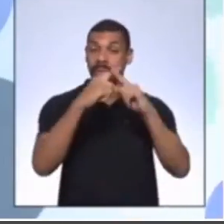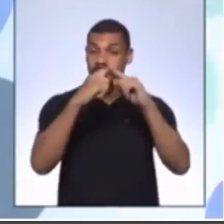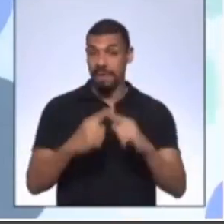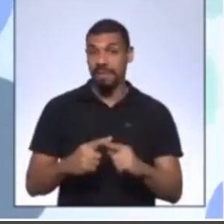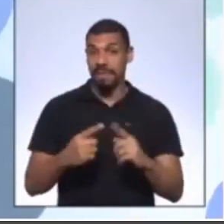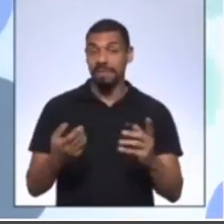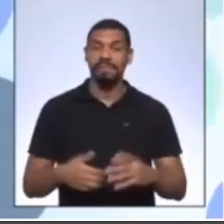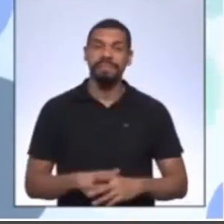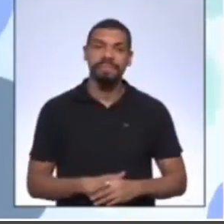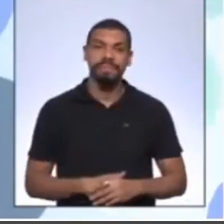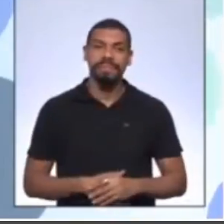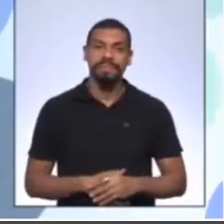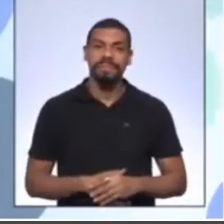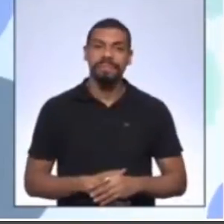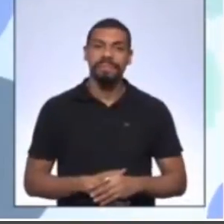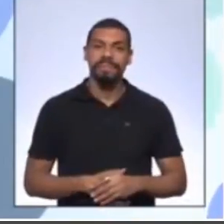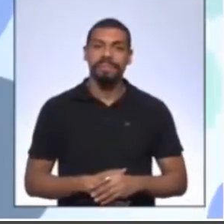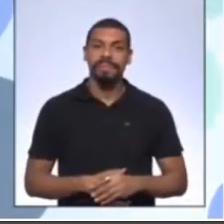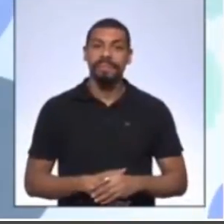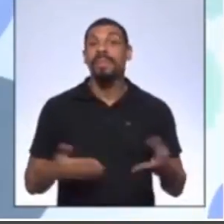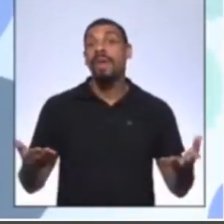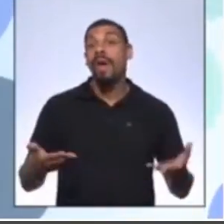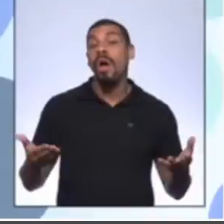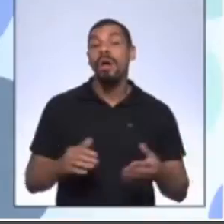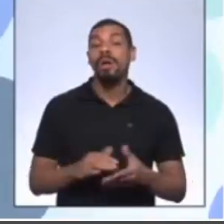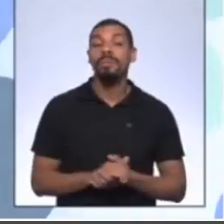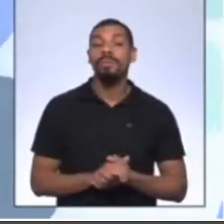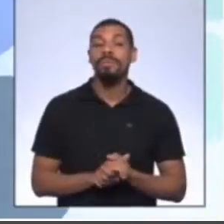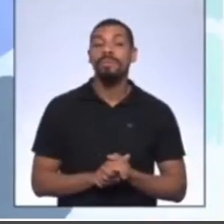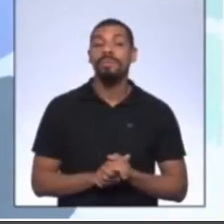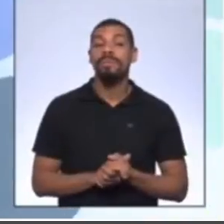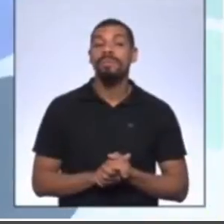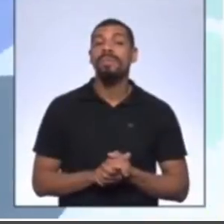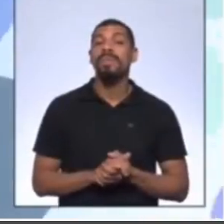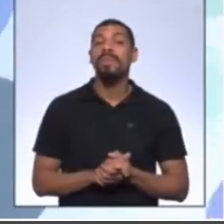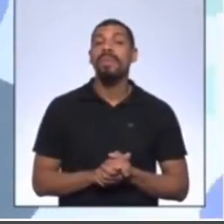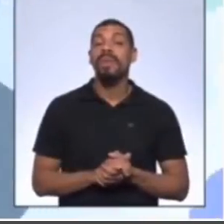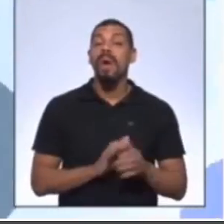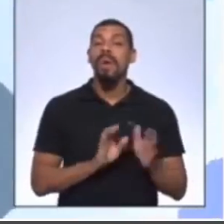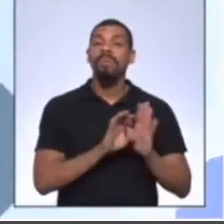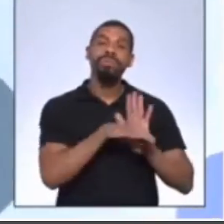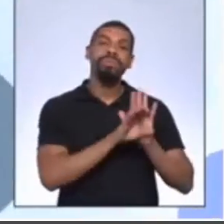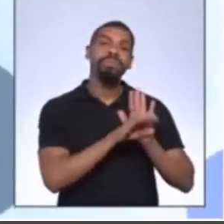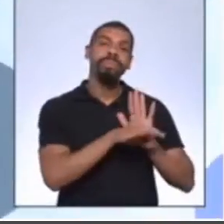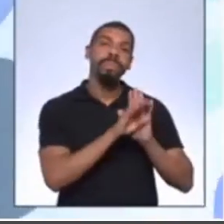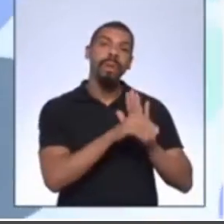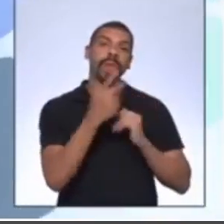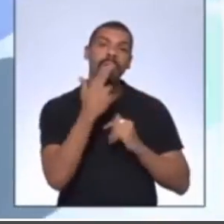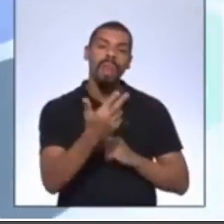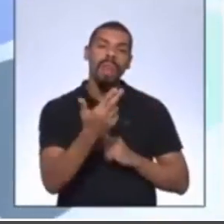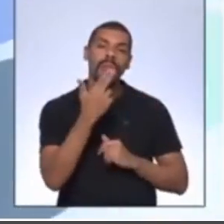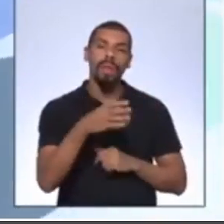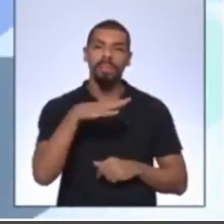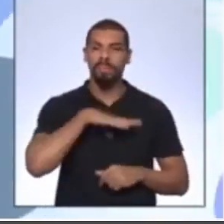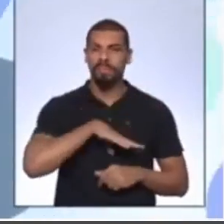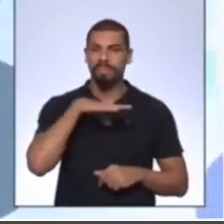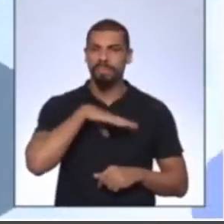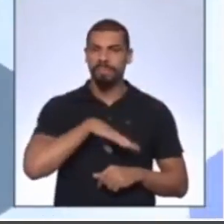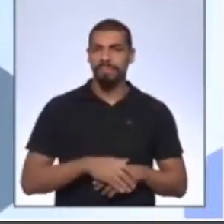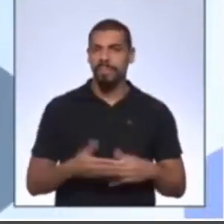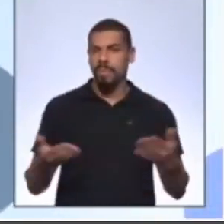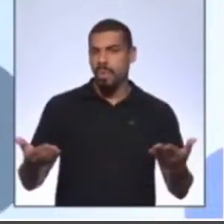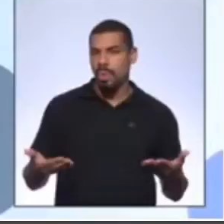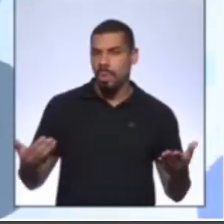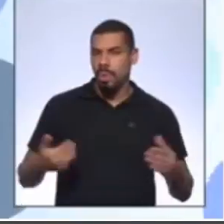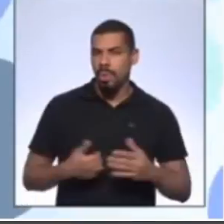hoje agora então né vamos passar aí rapidinho para os conceitos aí da língua portuguesa tá na língua portuguesa a gente